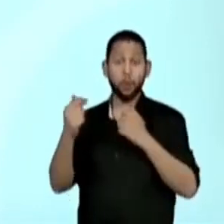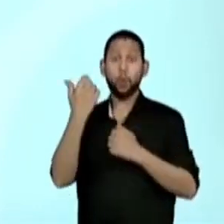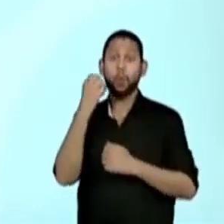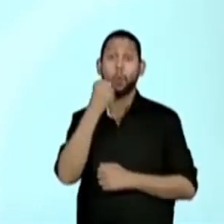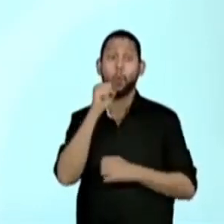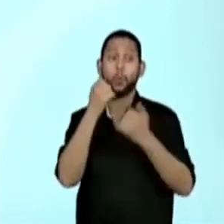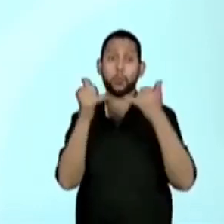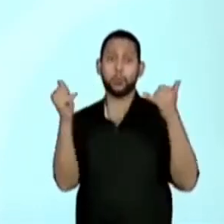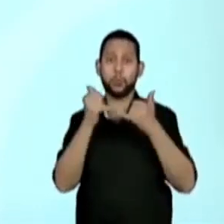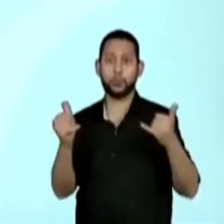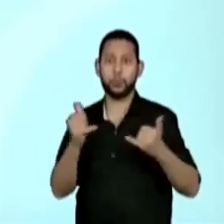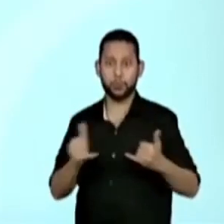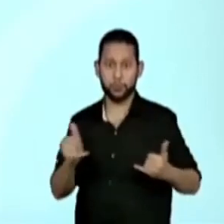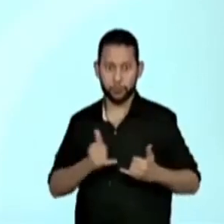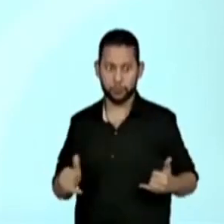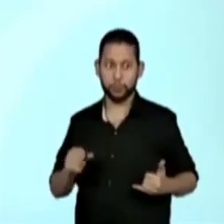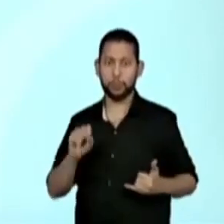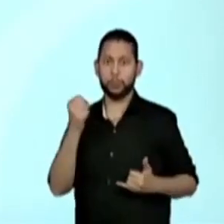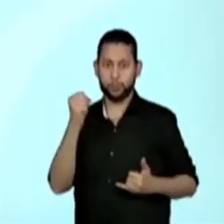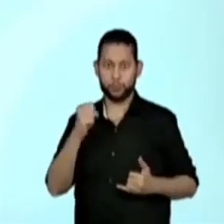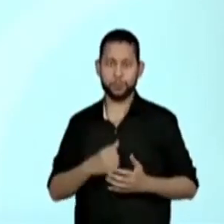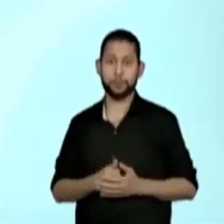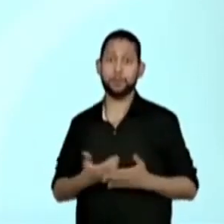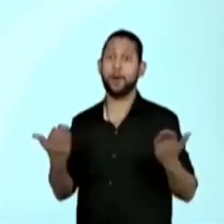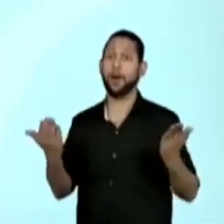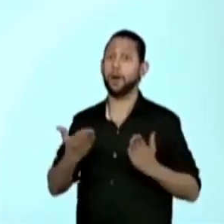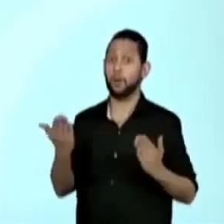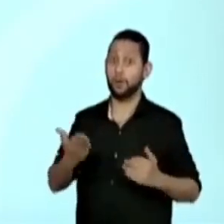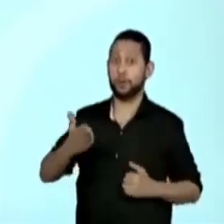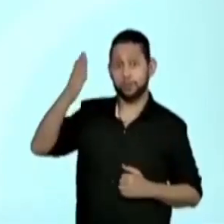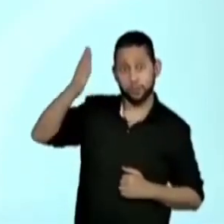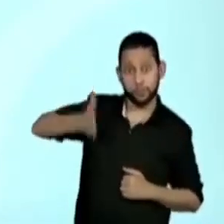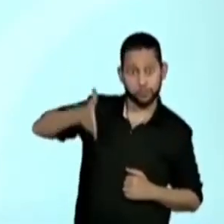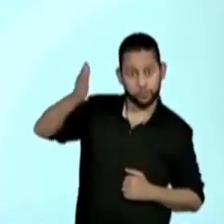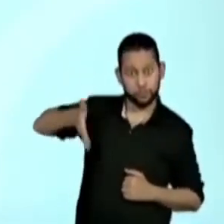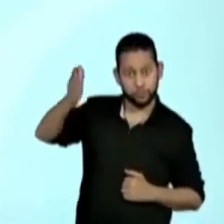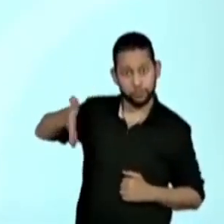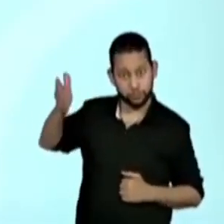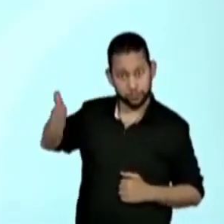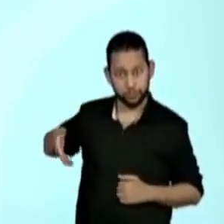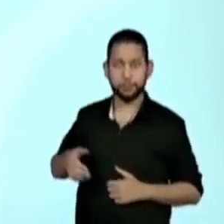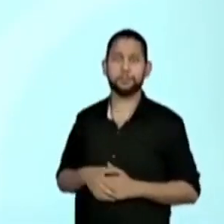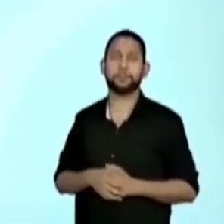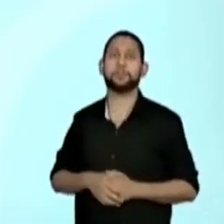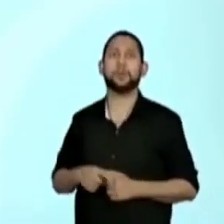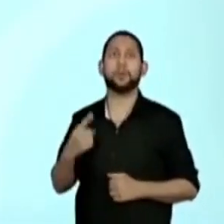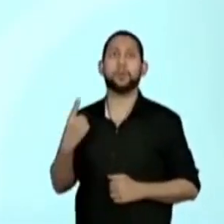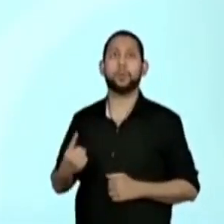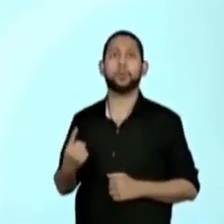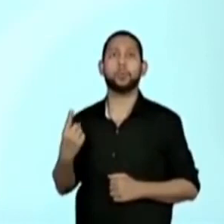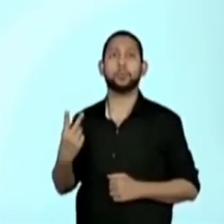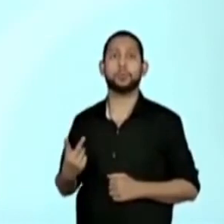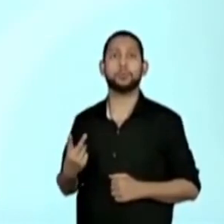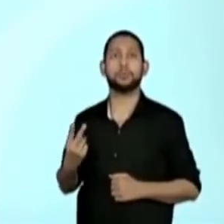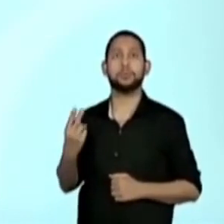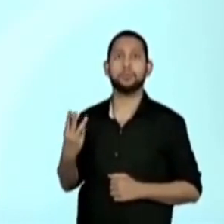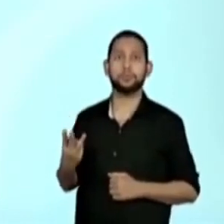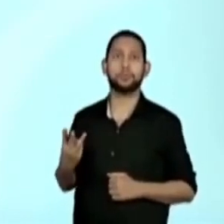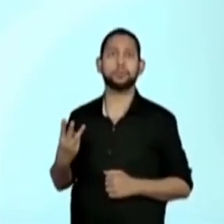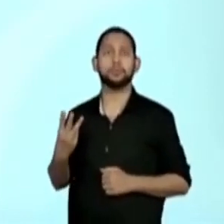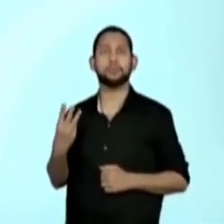vertical certo agora vou contar na horizontal Então vamos lá 1